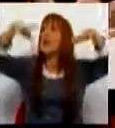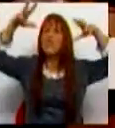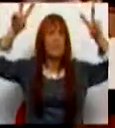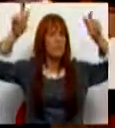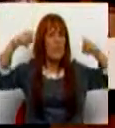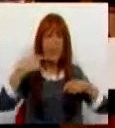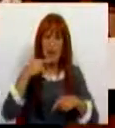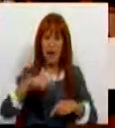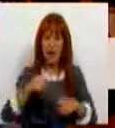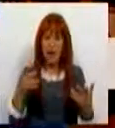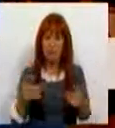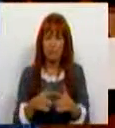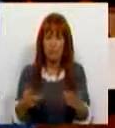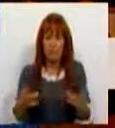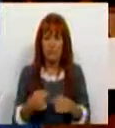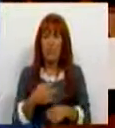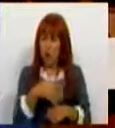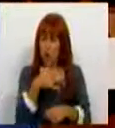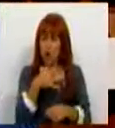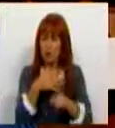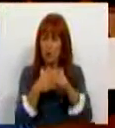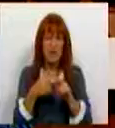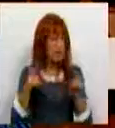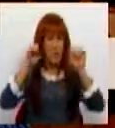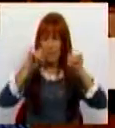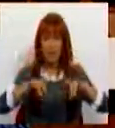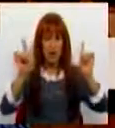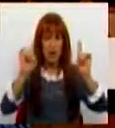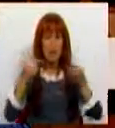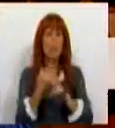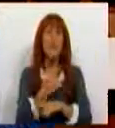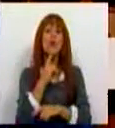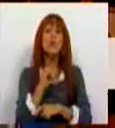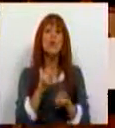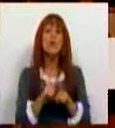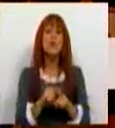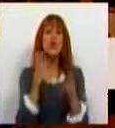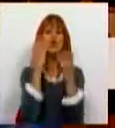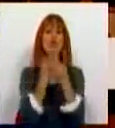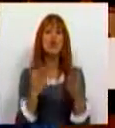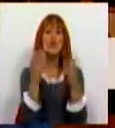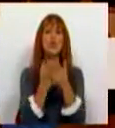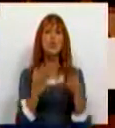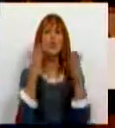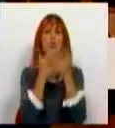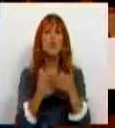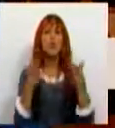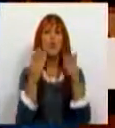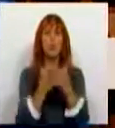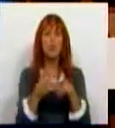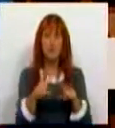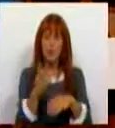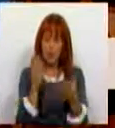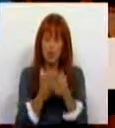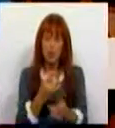aqui sugerido. Ora bem, eu vou explicar, não é magia, é uma coisa que se chama estudo, estudo. É